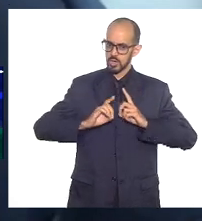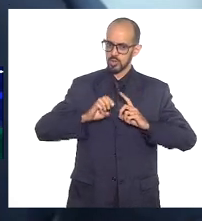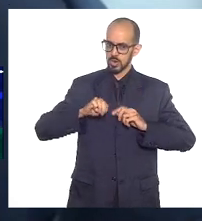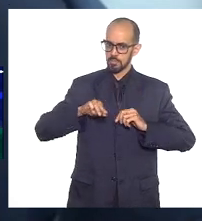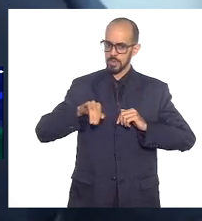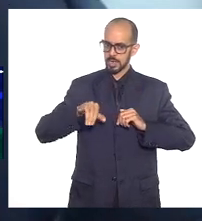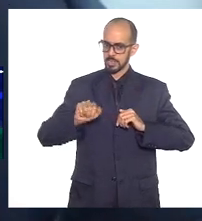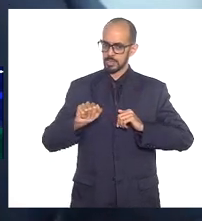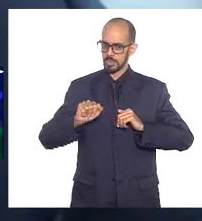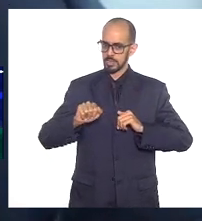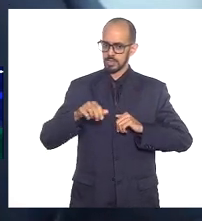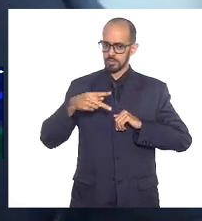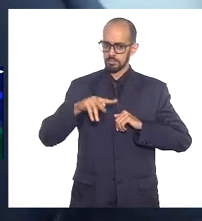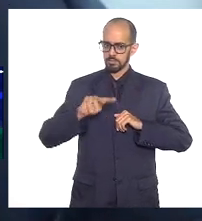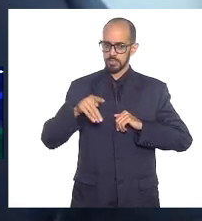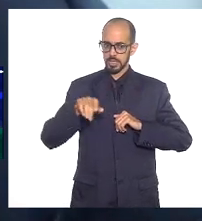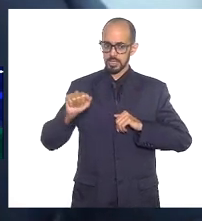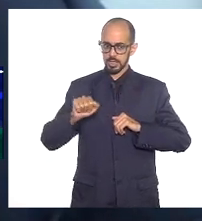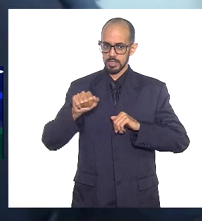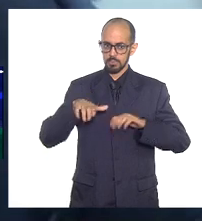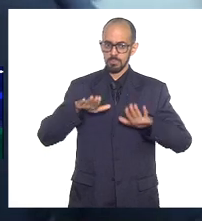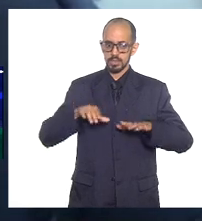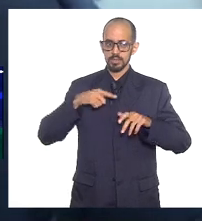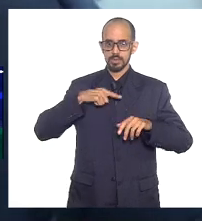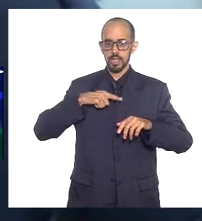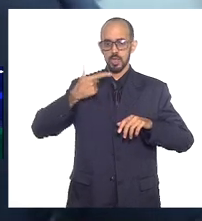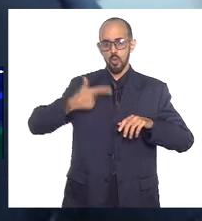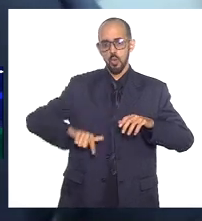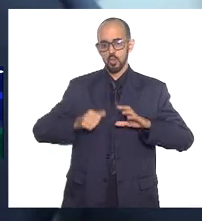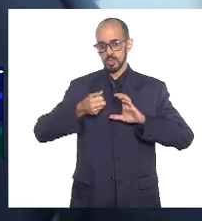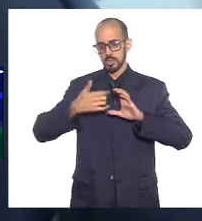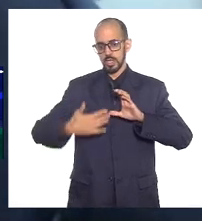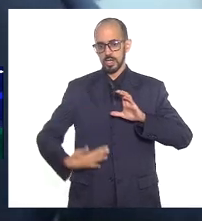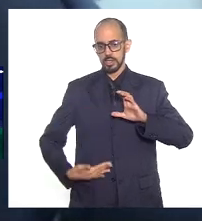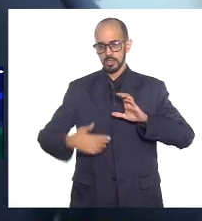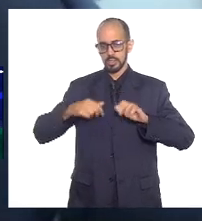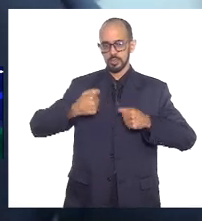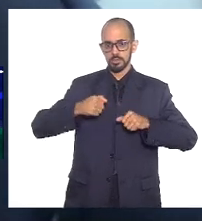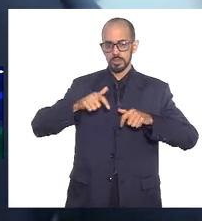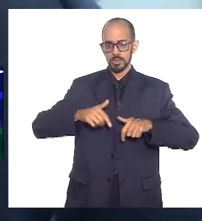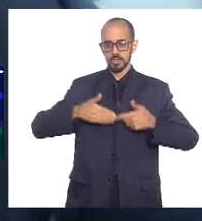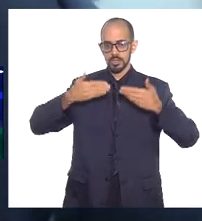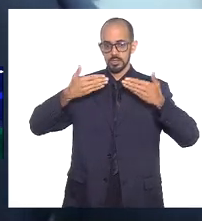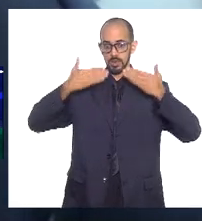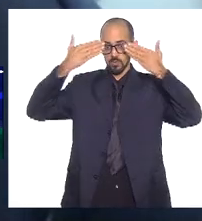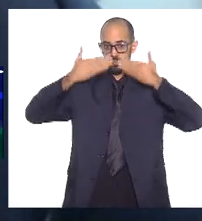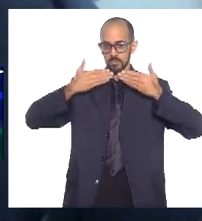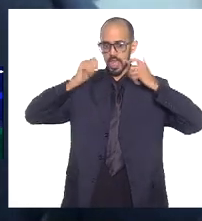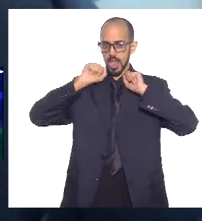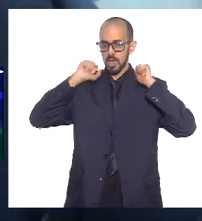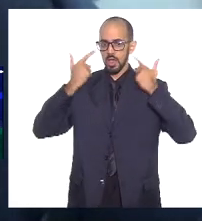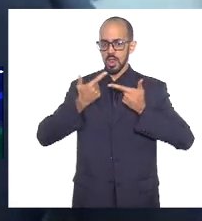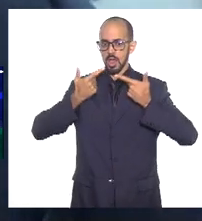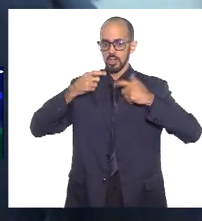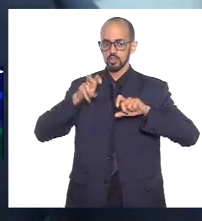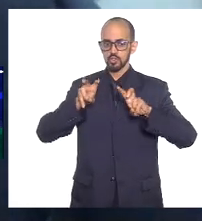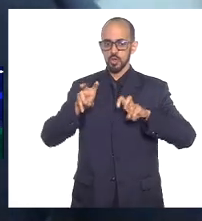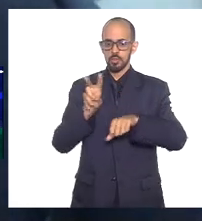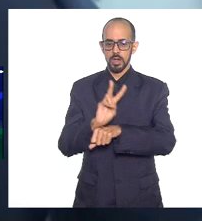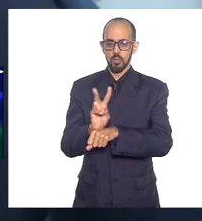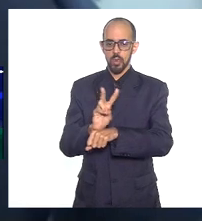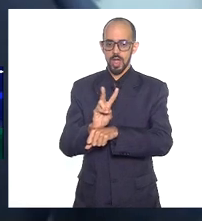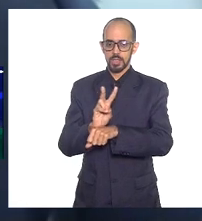mas tem outros aspectos que devem ser encarados aqui pela Assembleia Legislativa, que dizem respeito às guardas municipais.